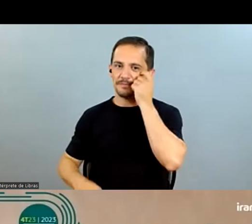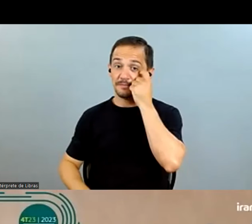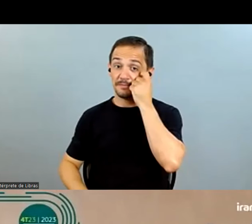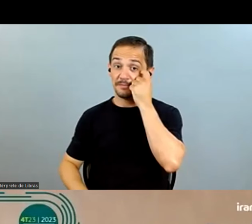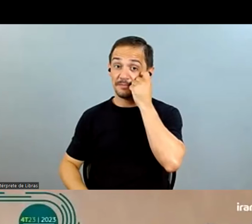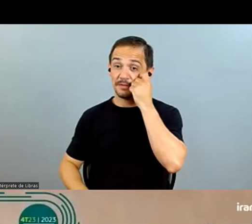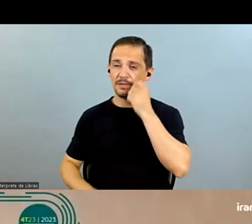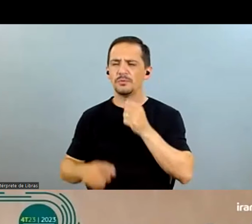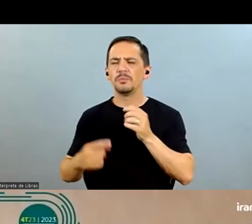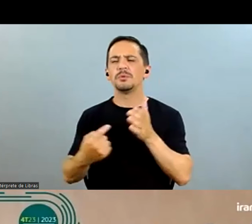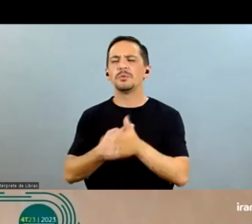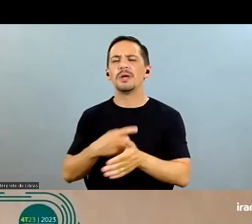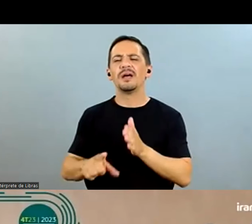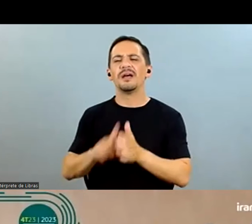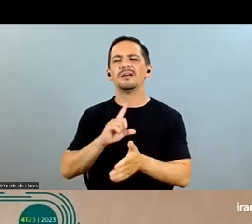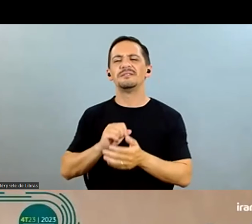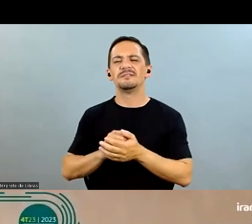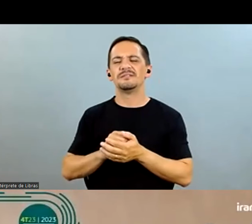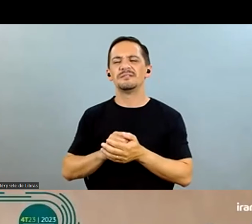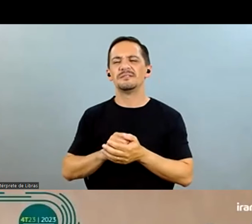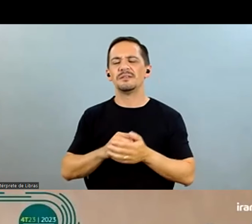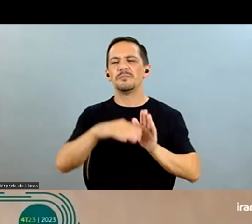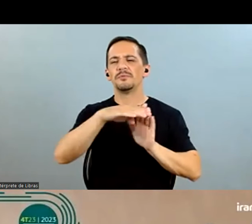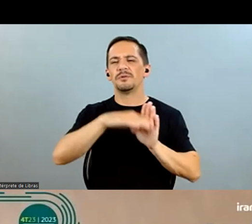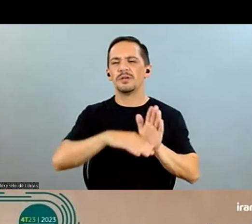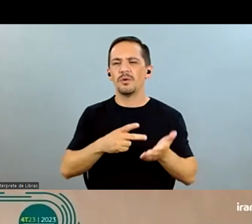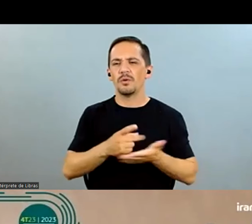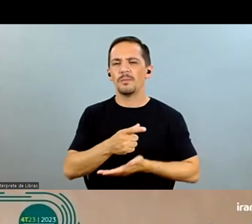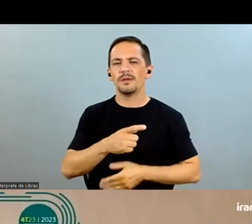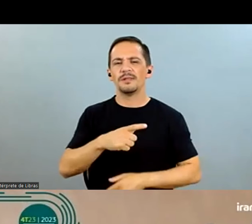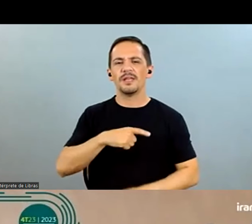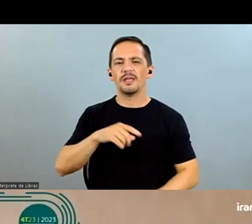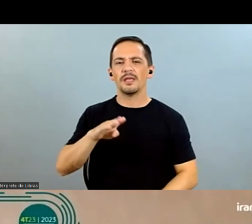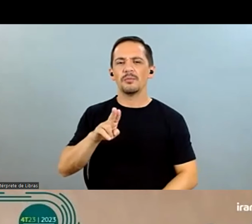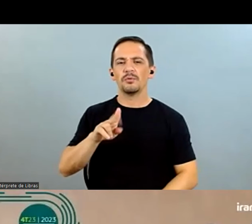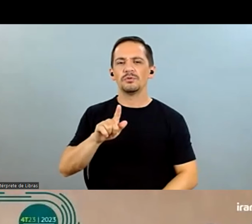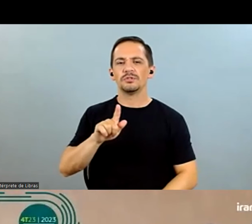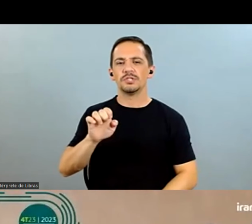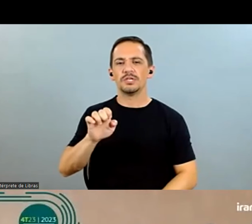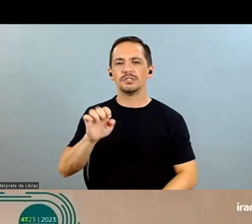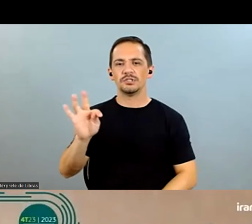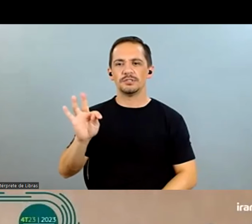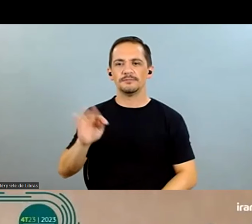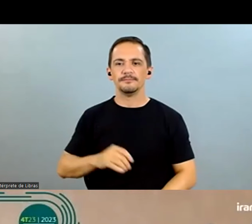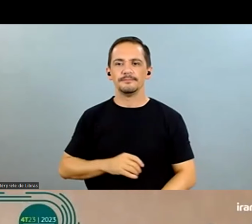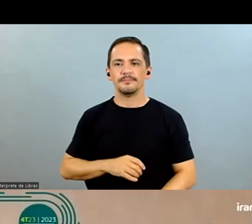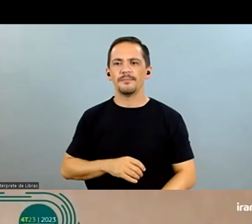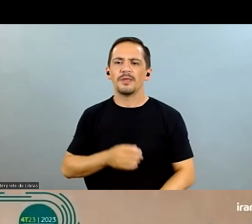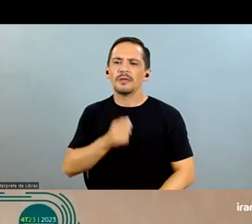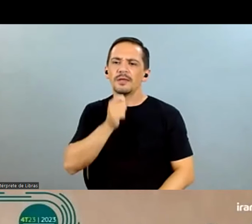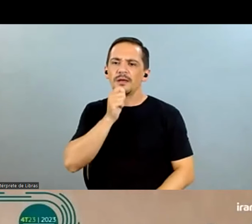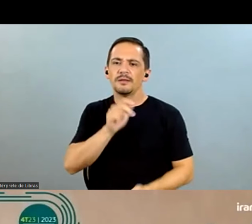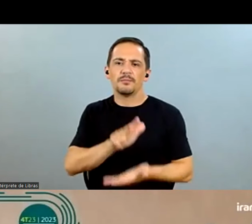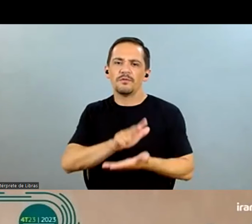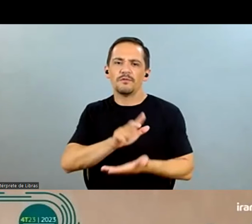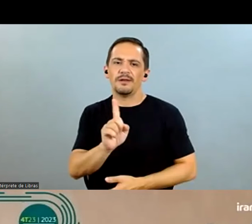recompra Divan na pergunta anterior que que era mesmo é se tinha o Budget Ah temha um Budget então não tem nem aprovado agora né o programa de recompra é